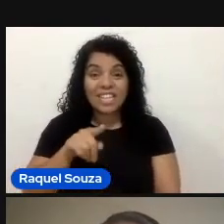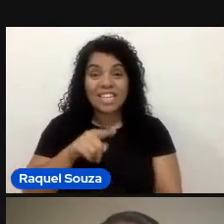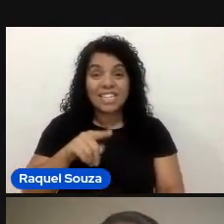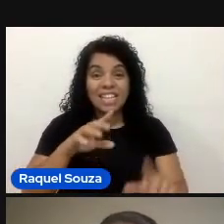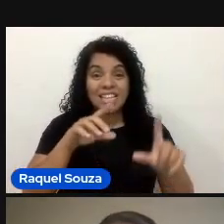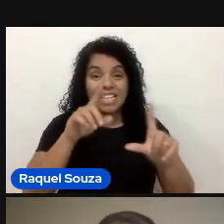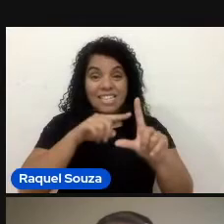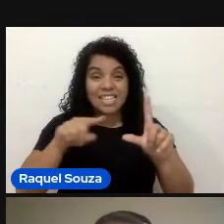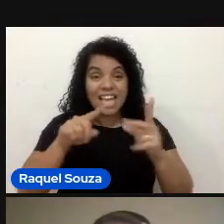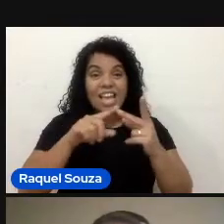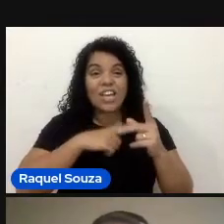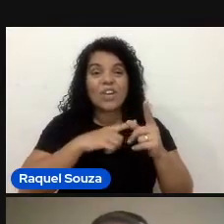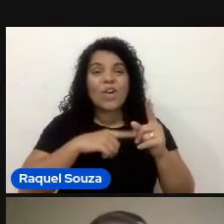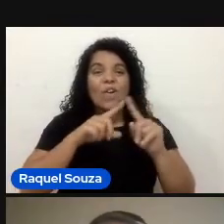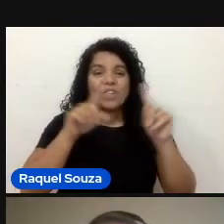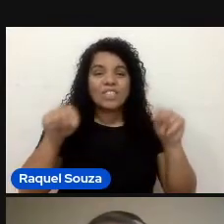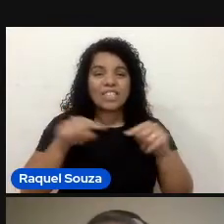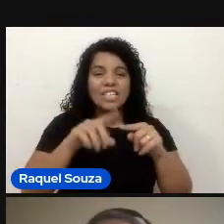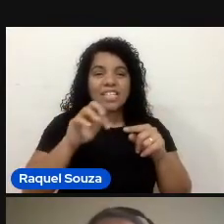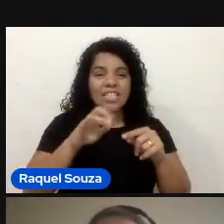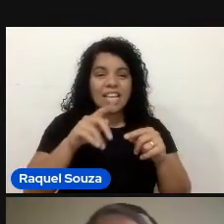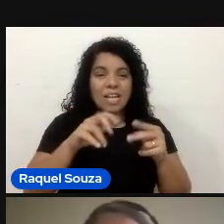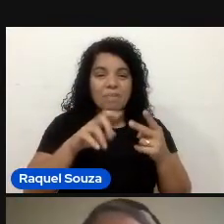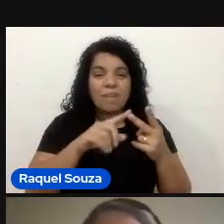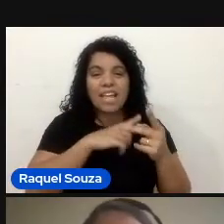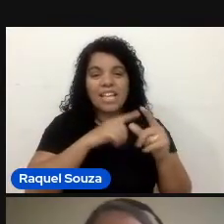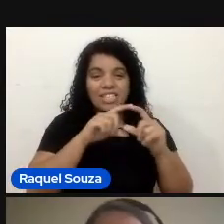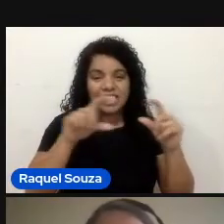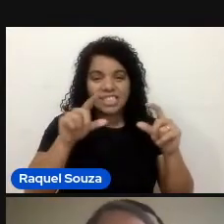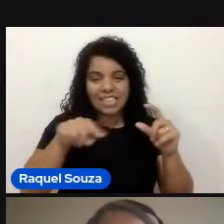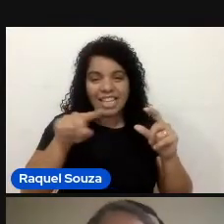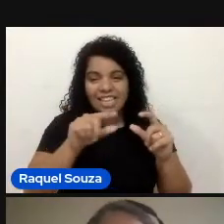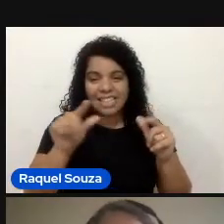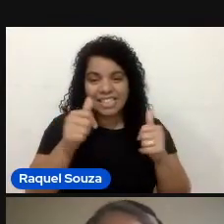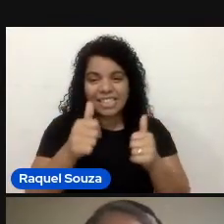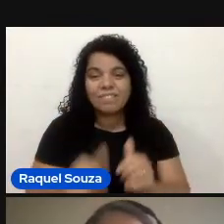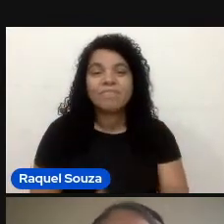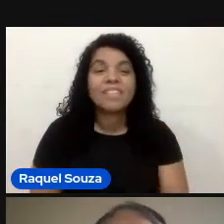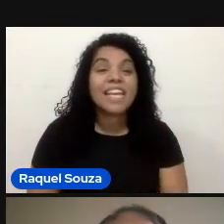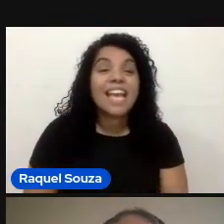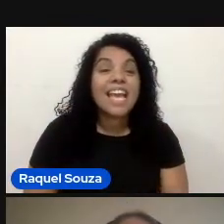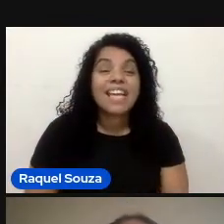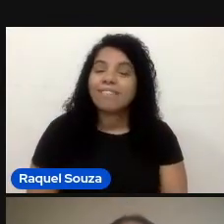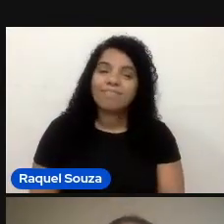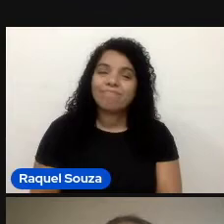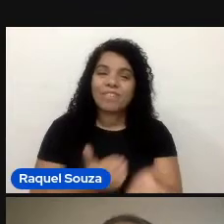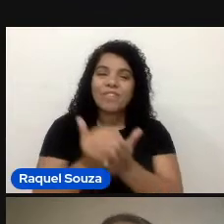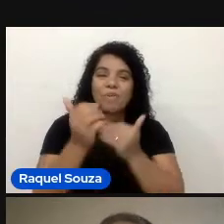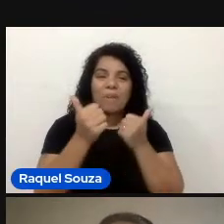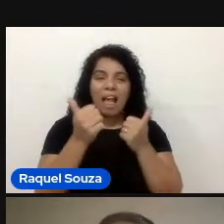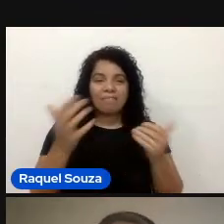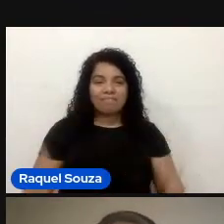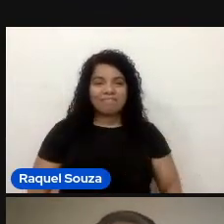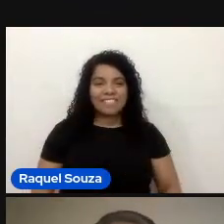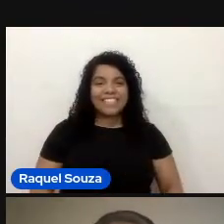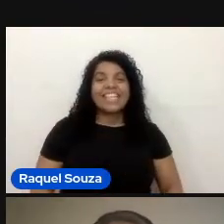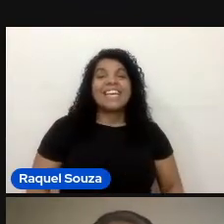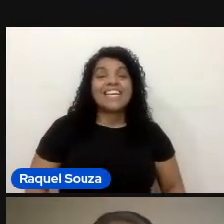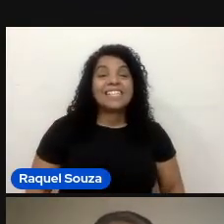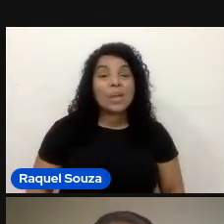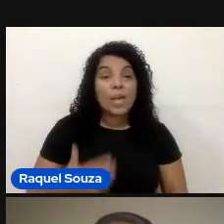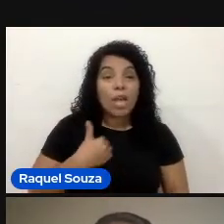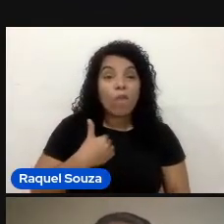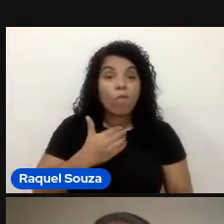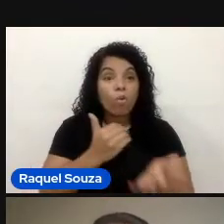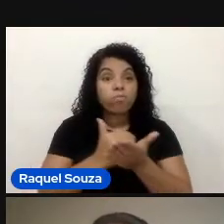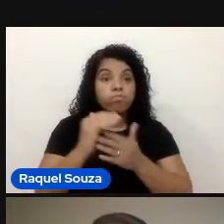template, então tem os links aí no QR Code. Então vamos lá. Eu vou começar